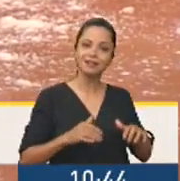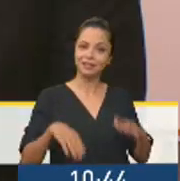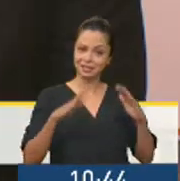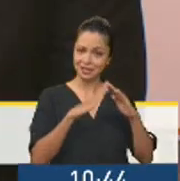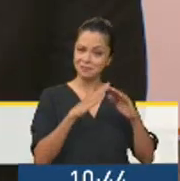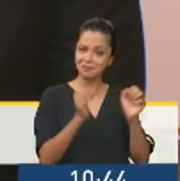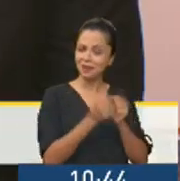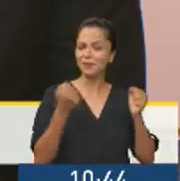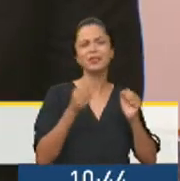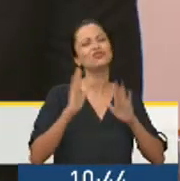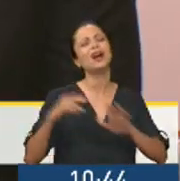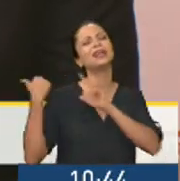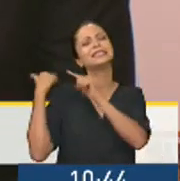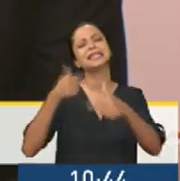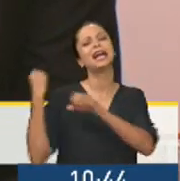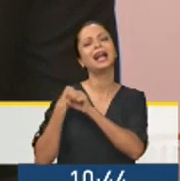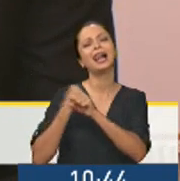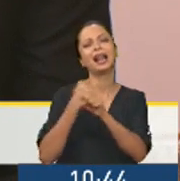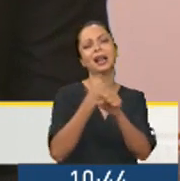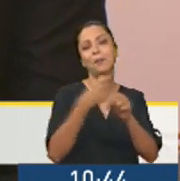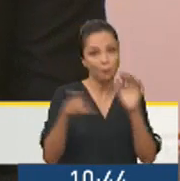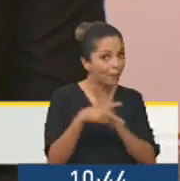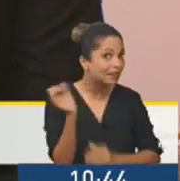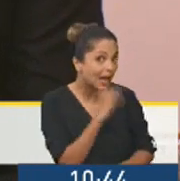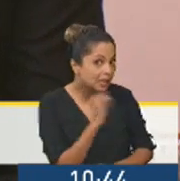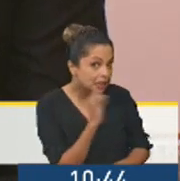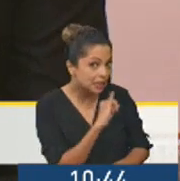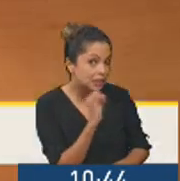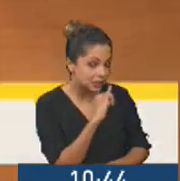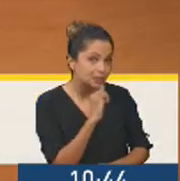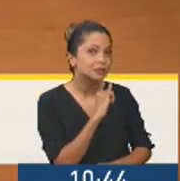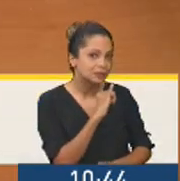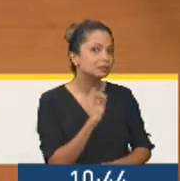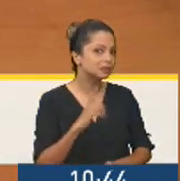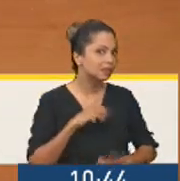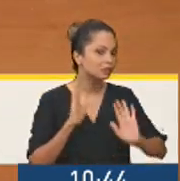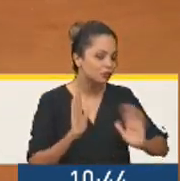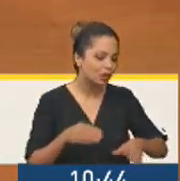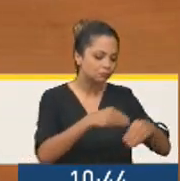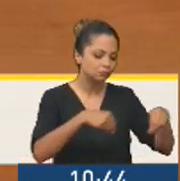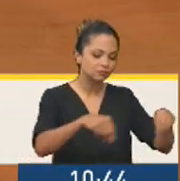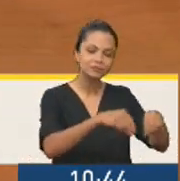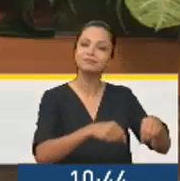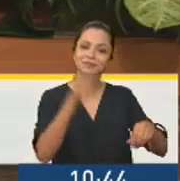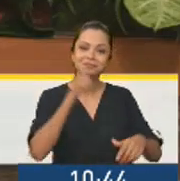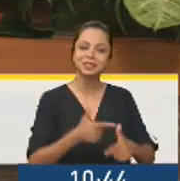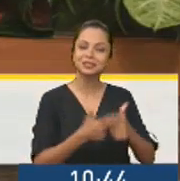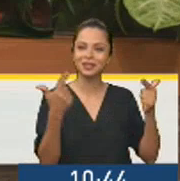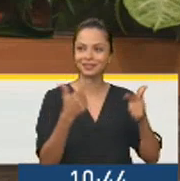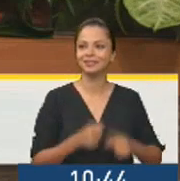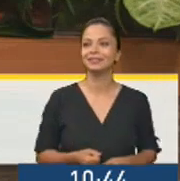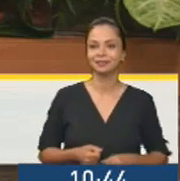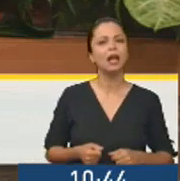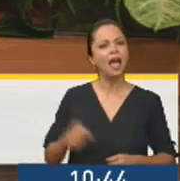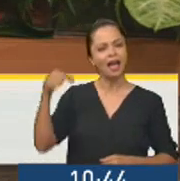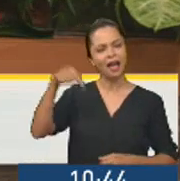são as tradicionais padarias italianas de São Paulo, algumas com mais de 100 anos, acho que tá dando certo essa coisa então, de jogar farinha. Vamos abençoar